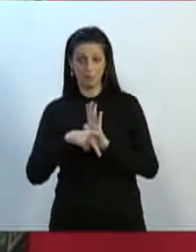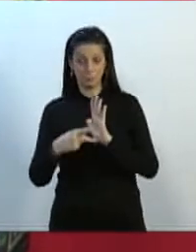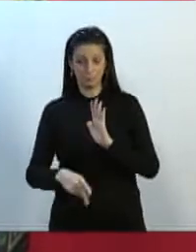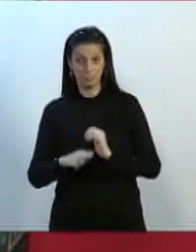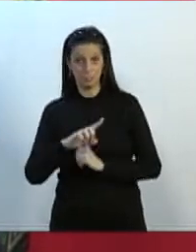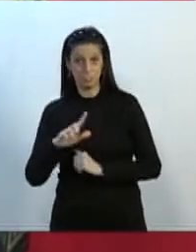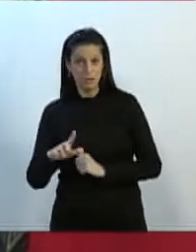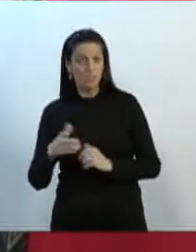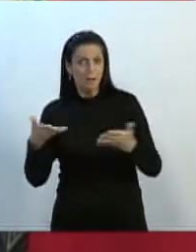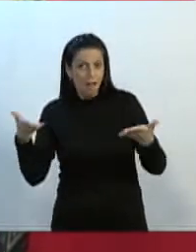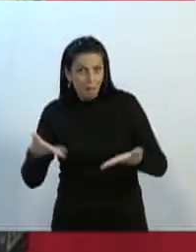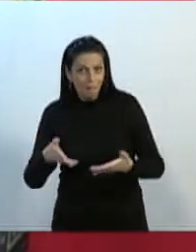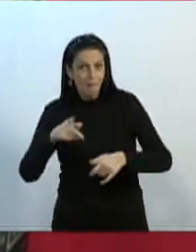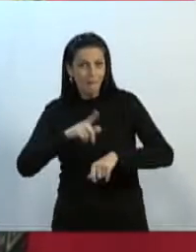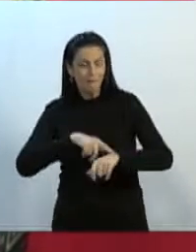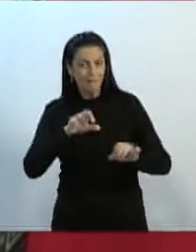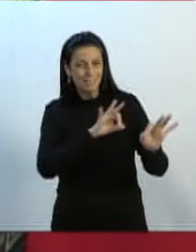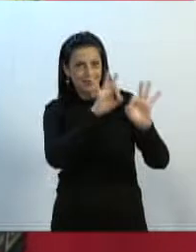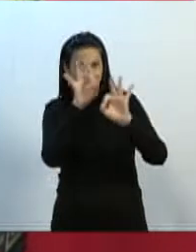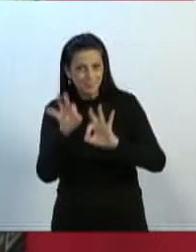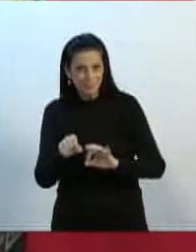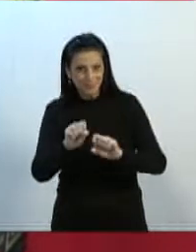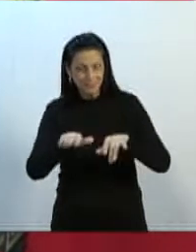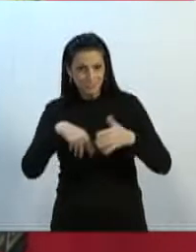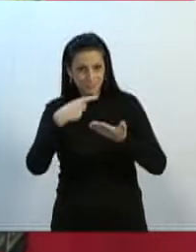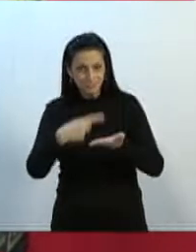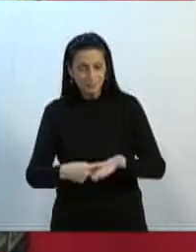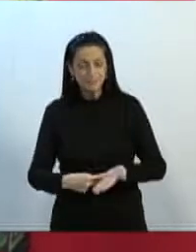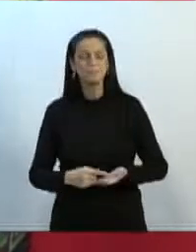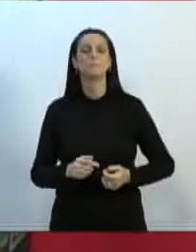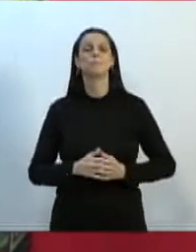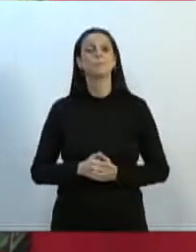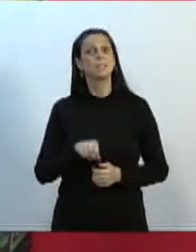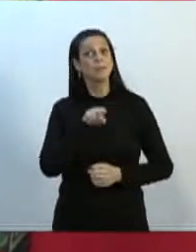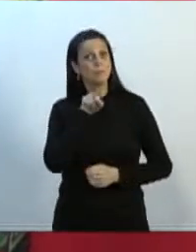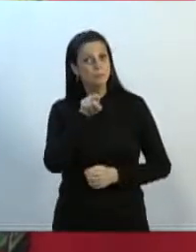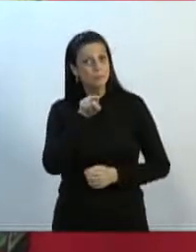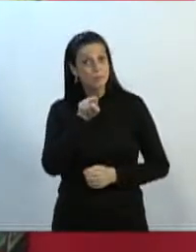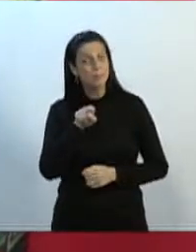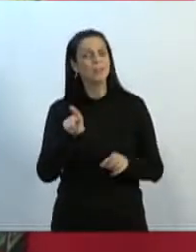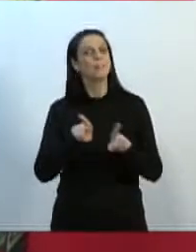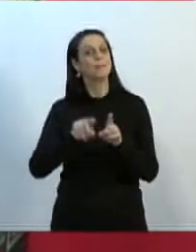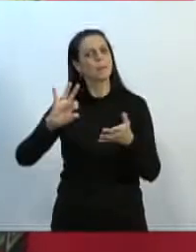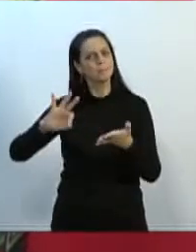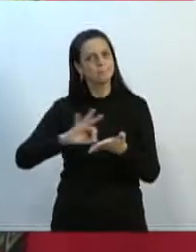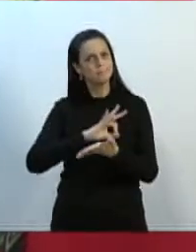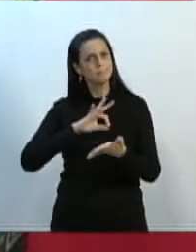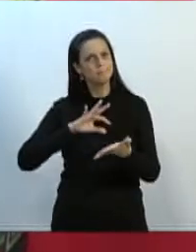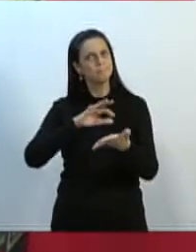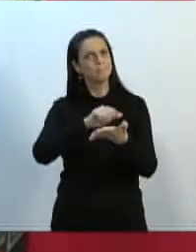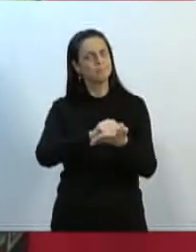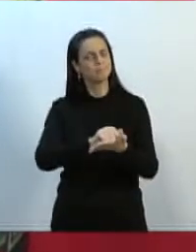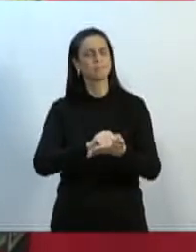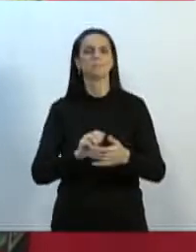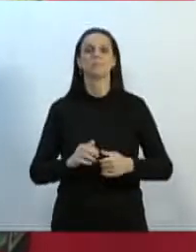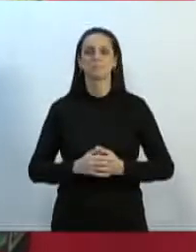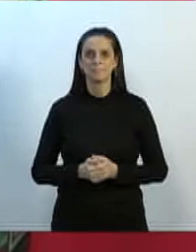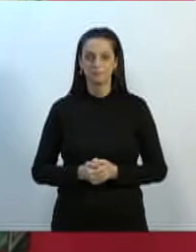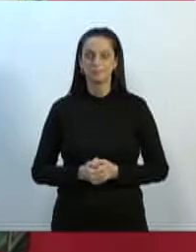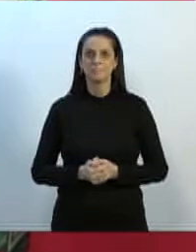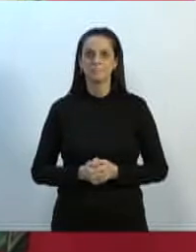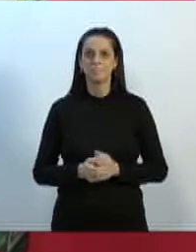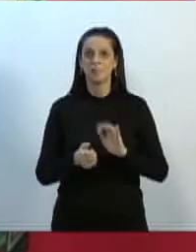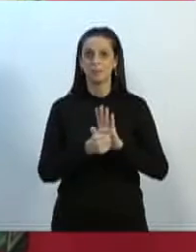estejam acompanhando a nossa sessão ordinária, para que façam o seu cadastramento no